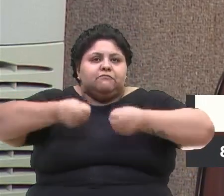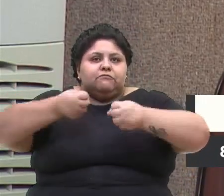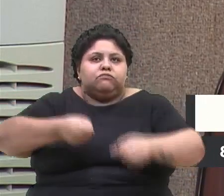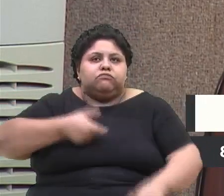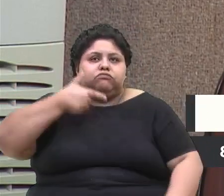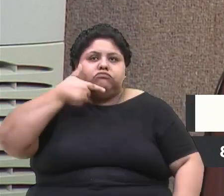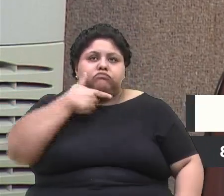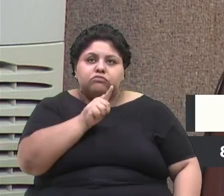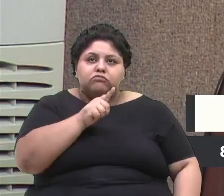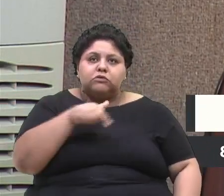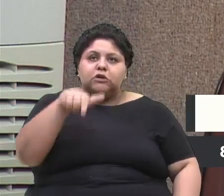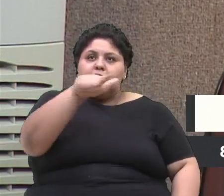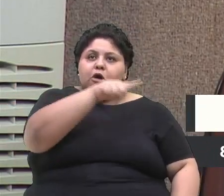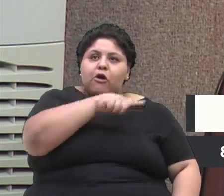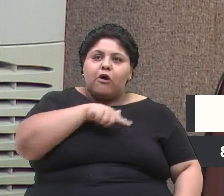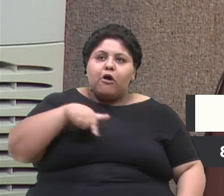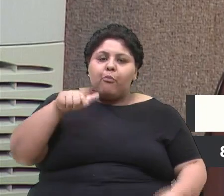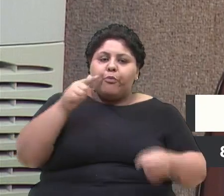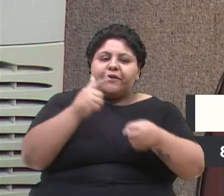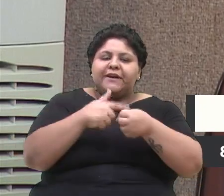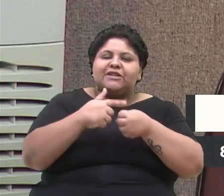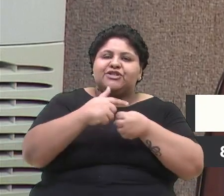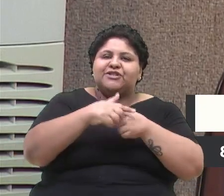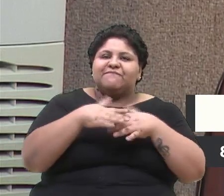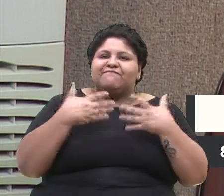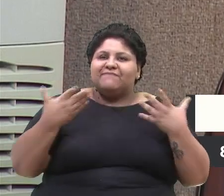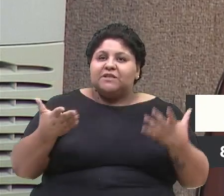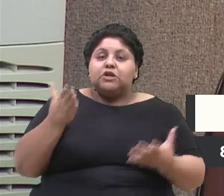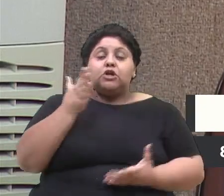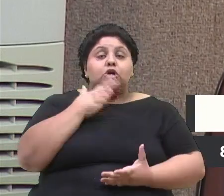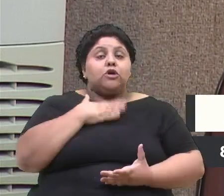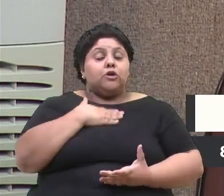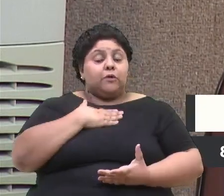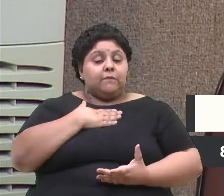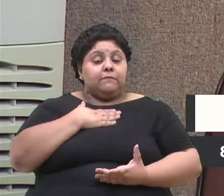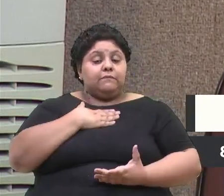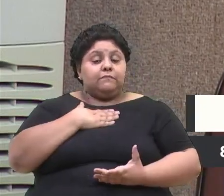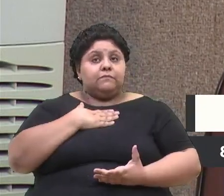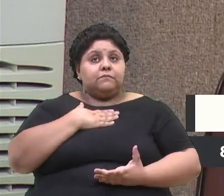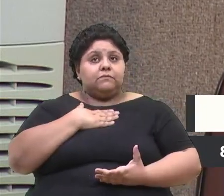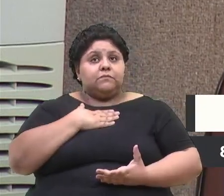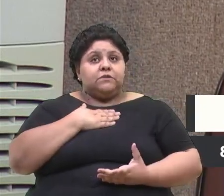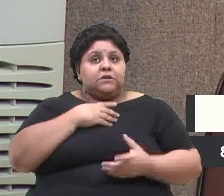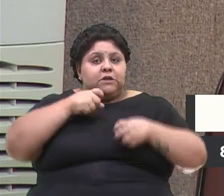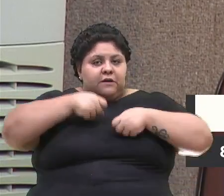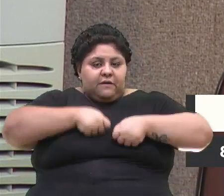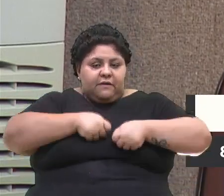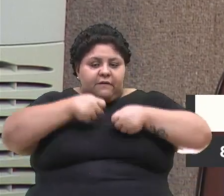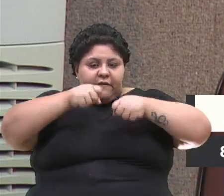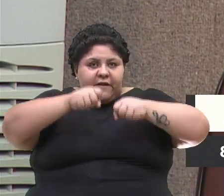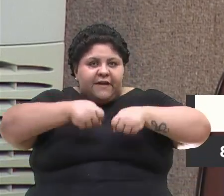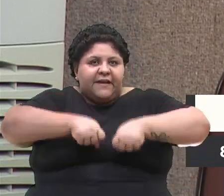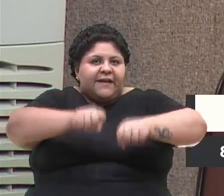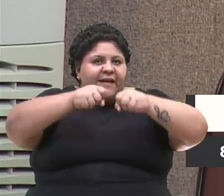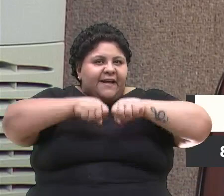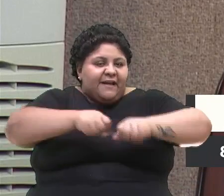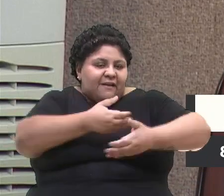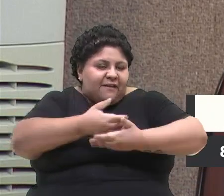nossas calçadas. O meu momento de carrinho de bebê ele ia passar, mas um